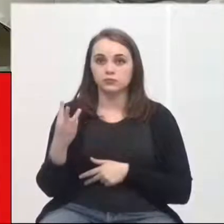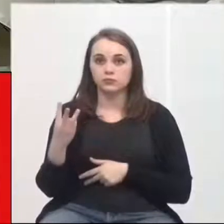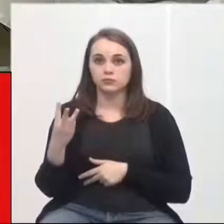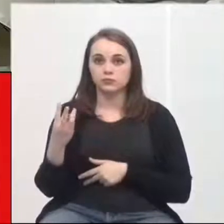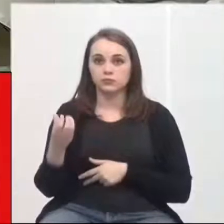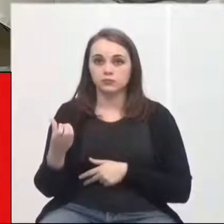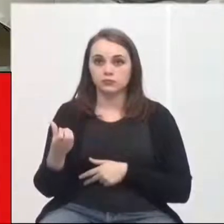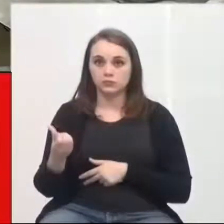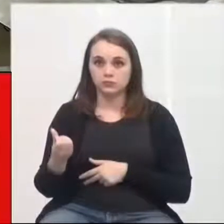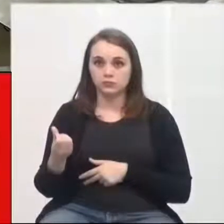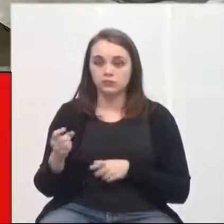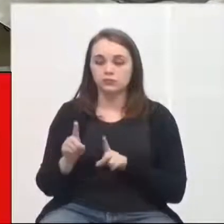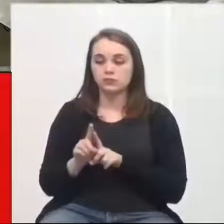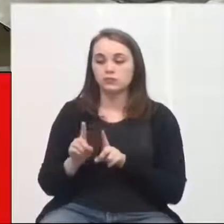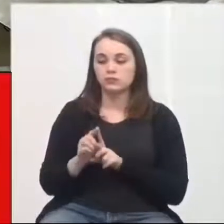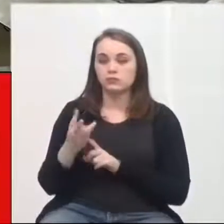em